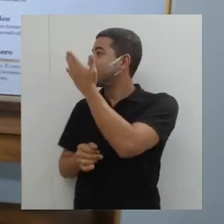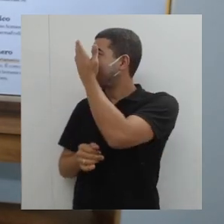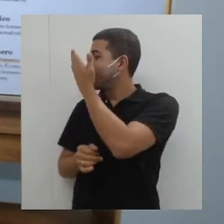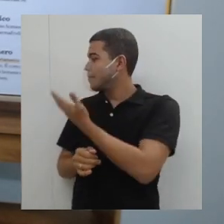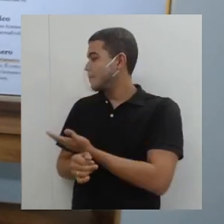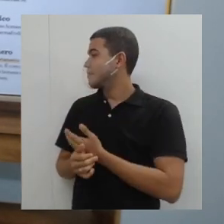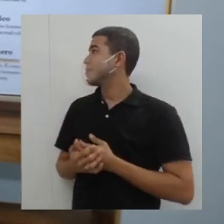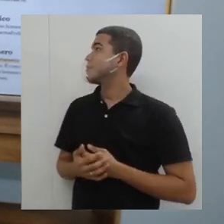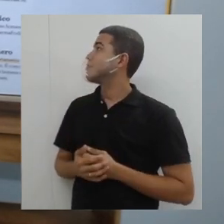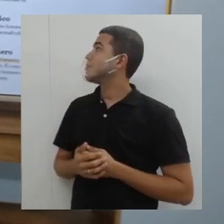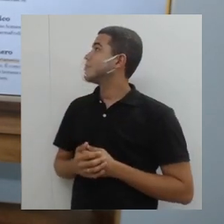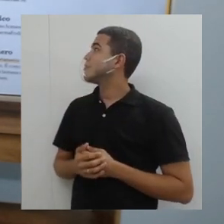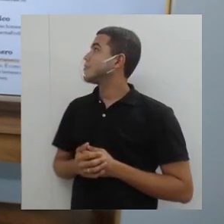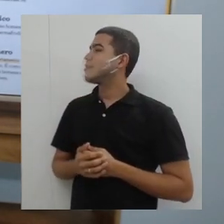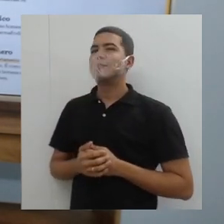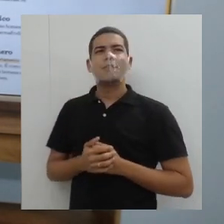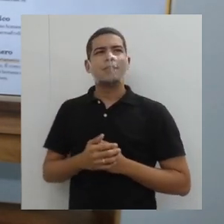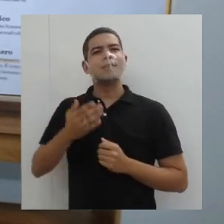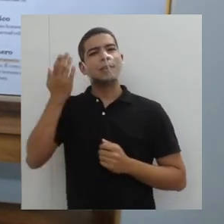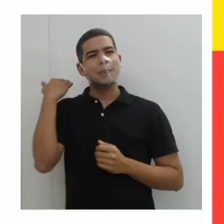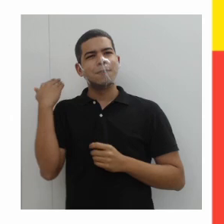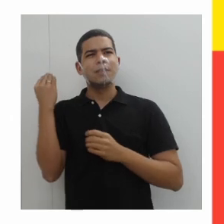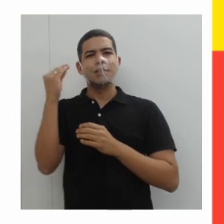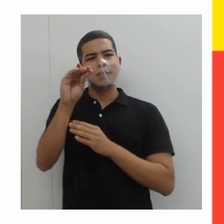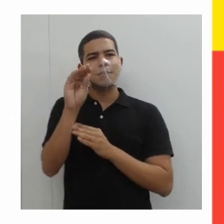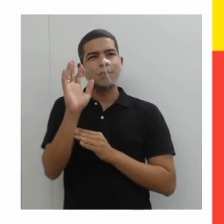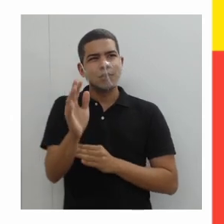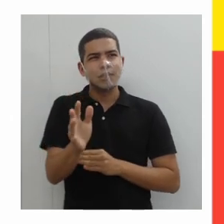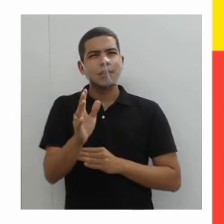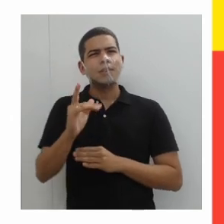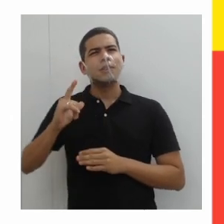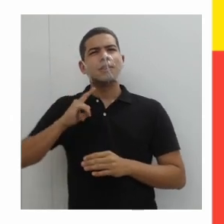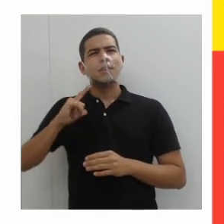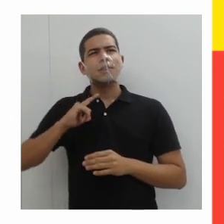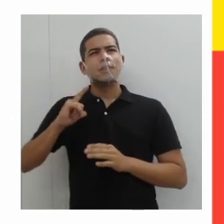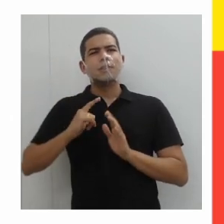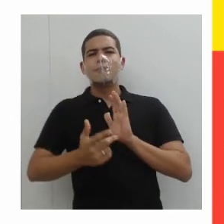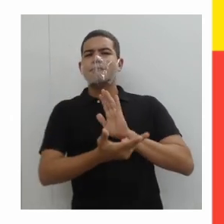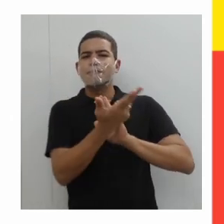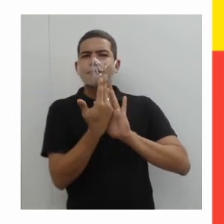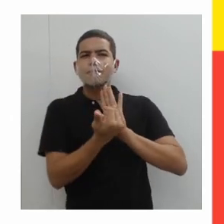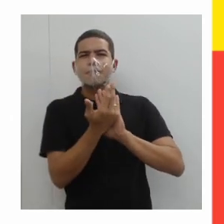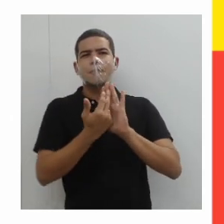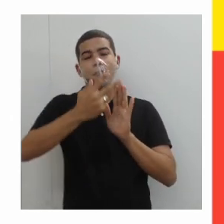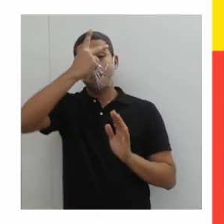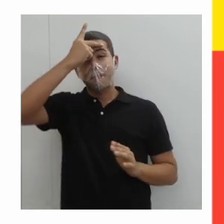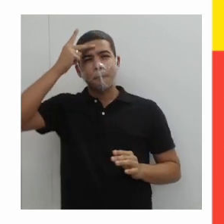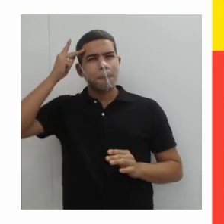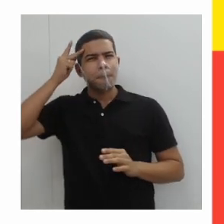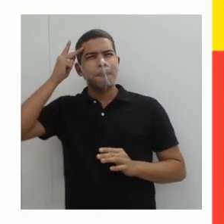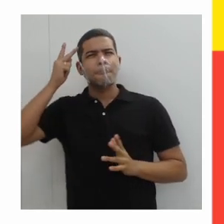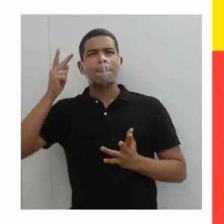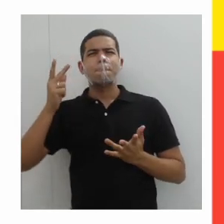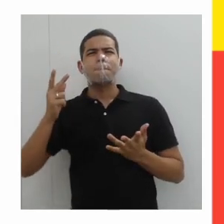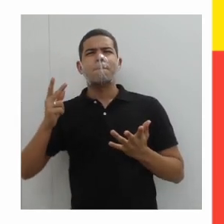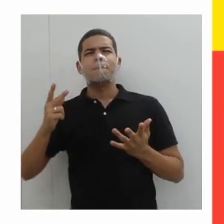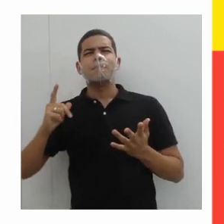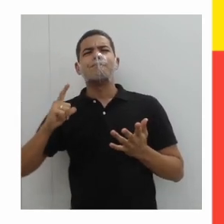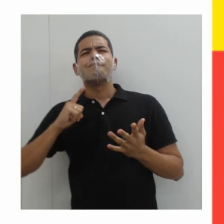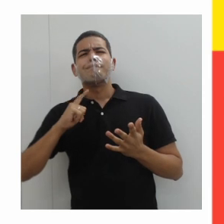imagem que eu já tinha utilizado na aula passada, que a gente tem aqui uma figura, certo, de uma pessoa e a gente